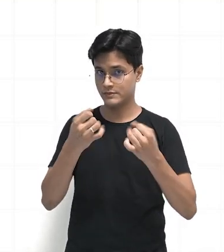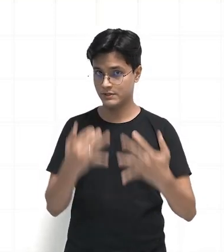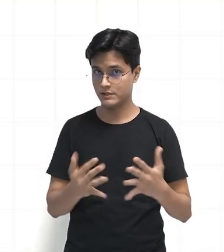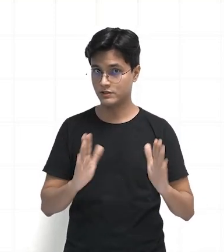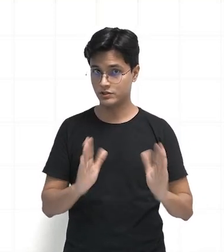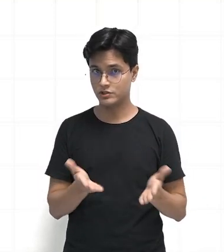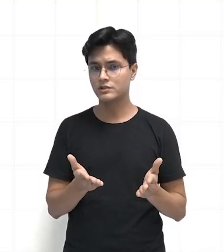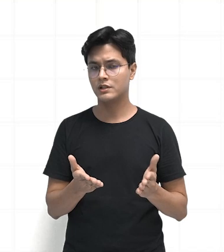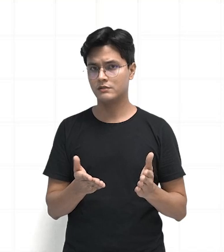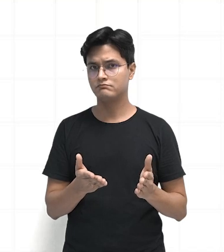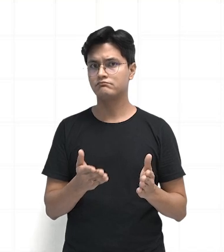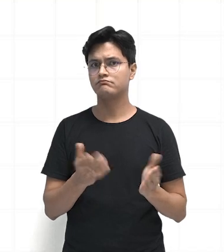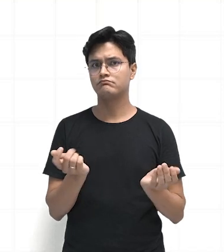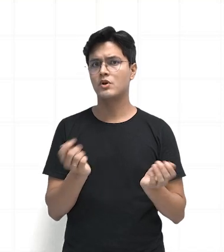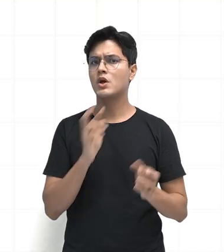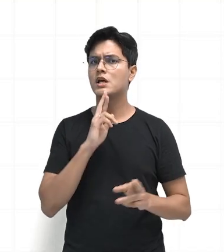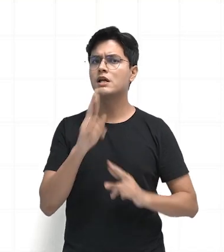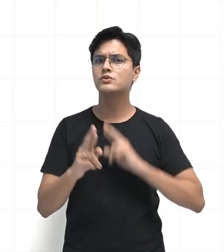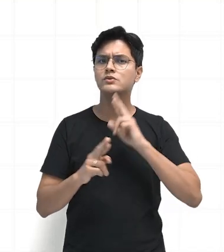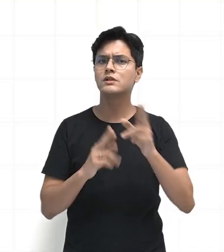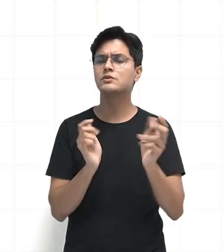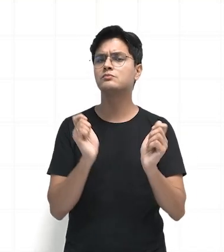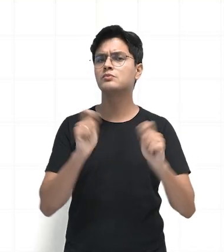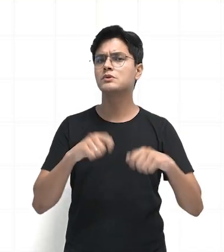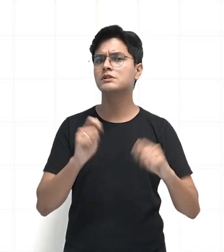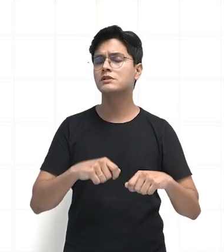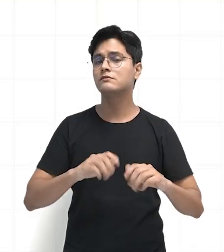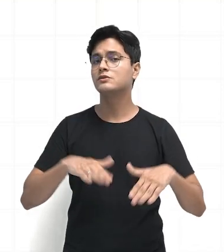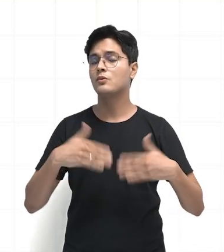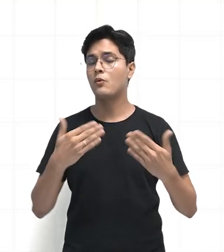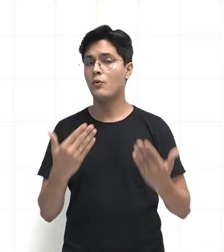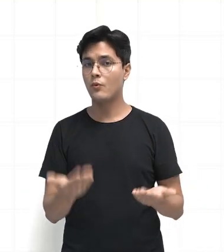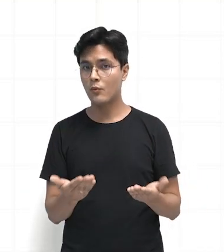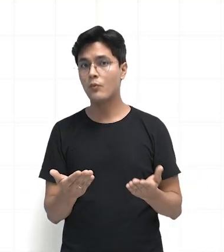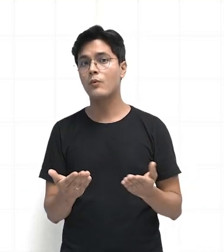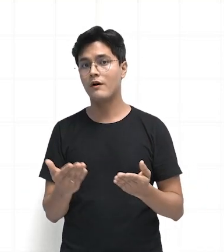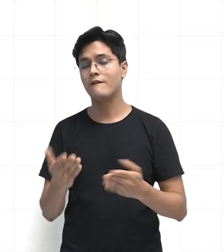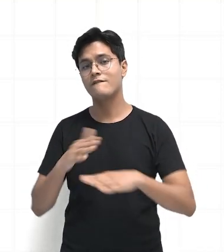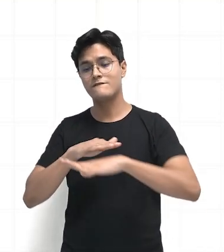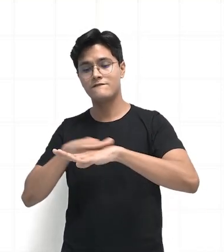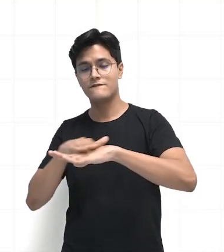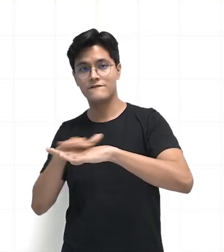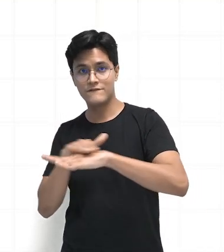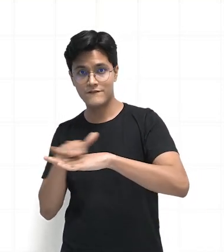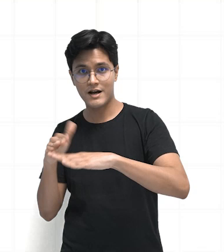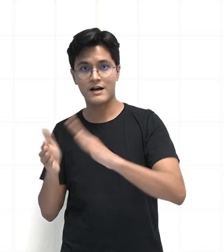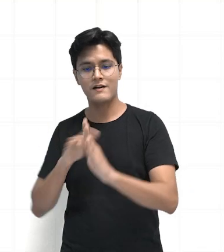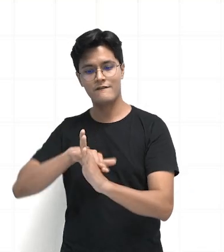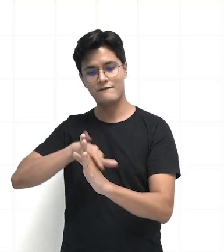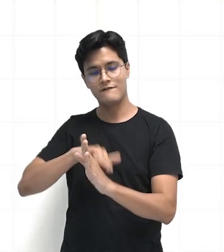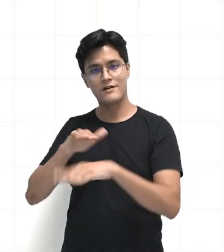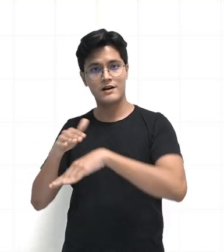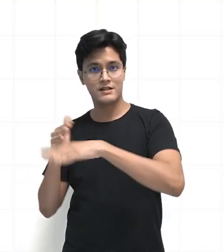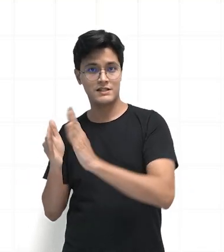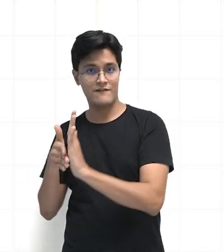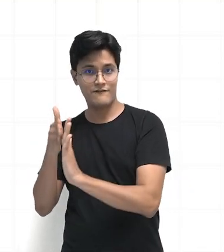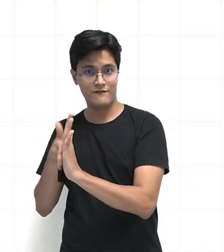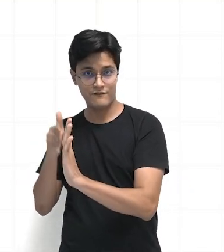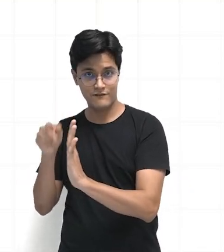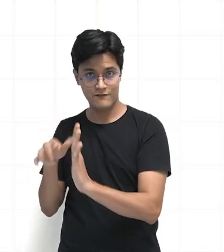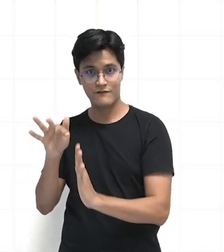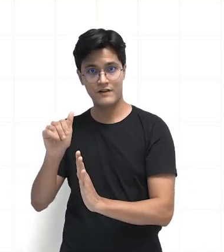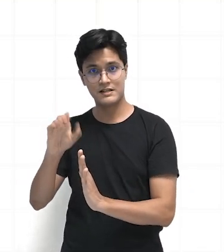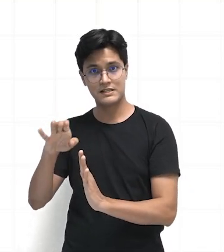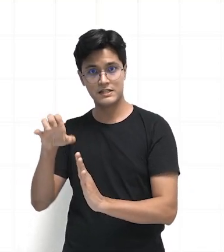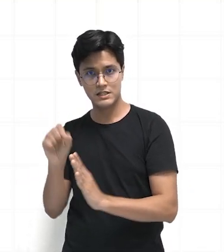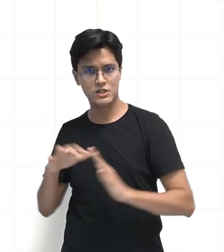quais são esses resultados possíveis? Todas as faces de 1 até 6, ok? Nós